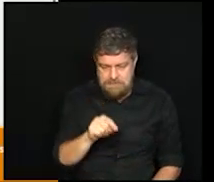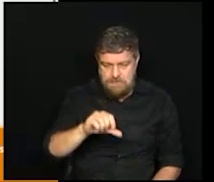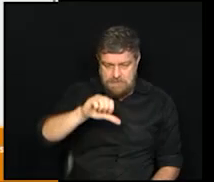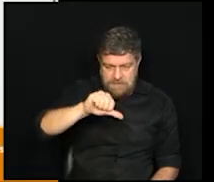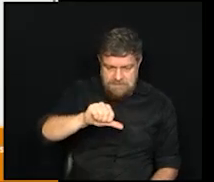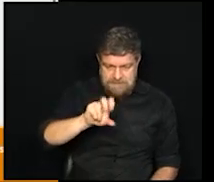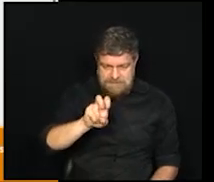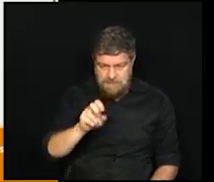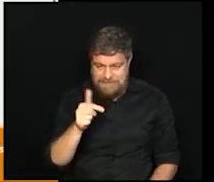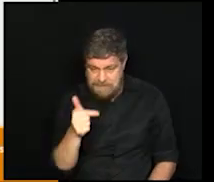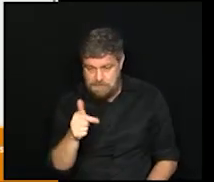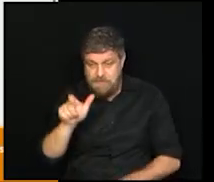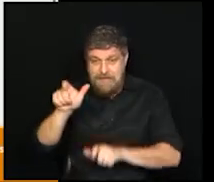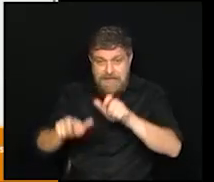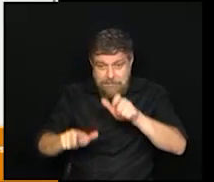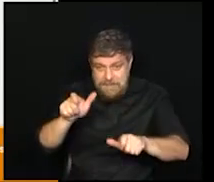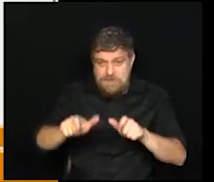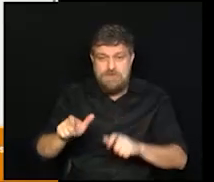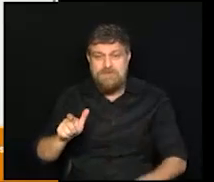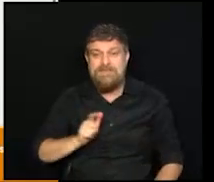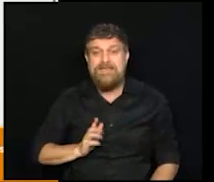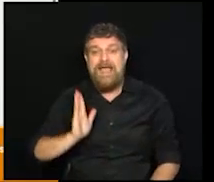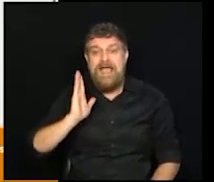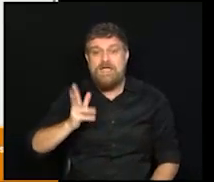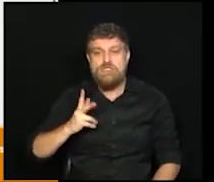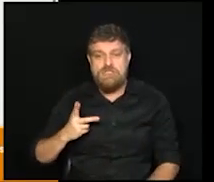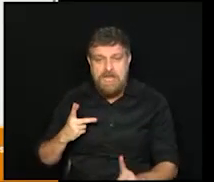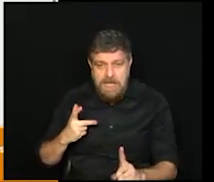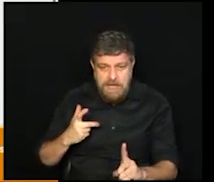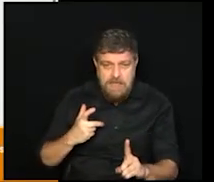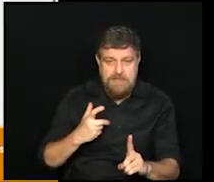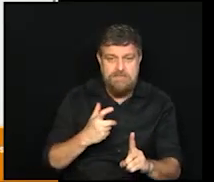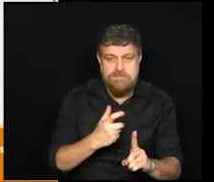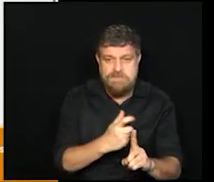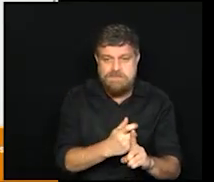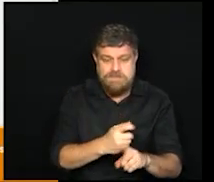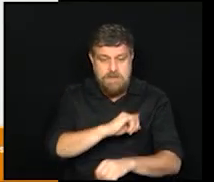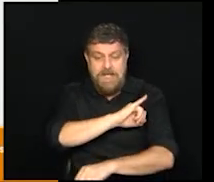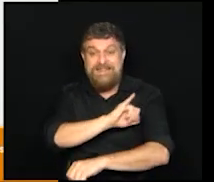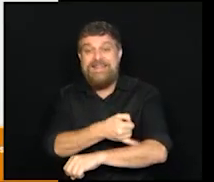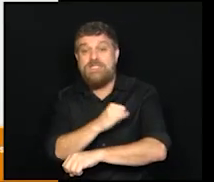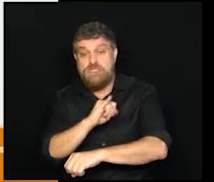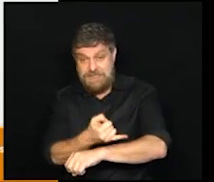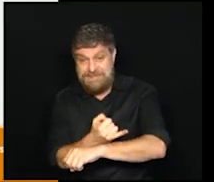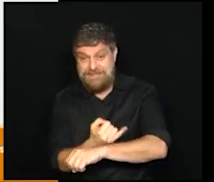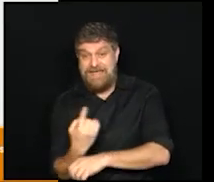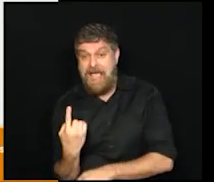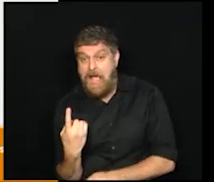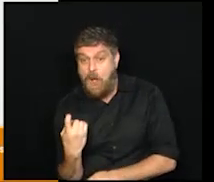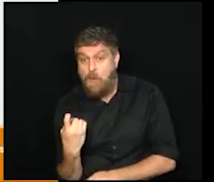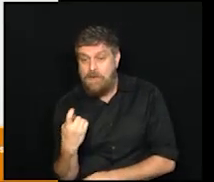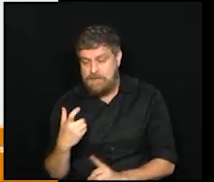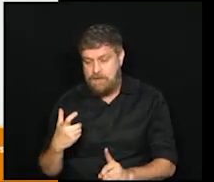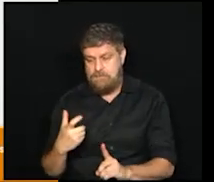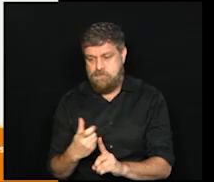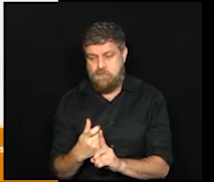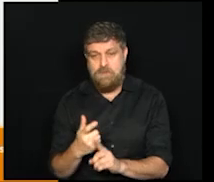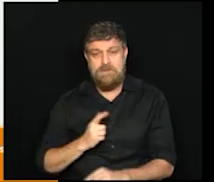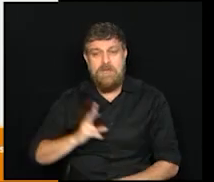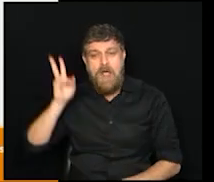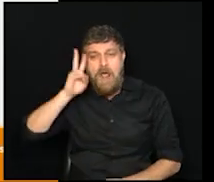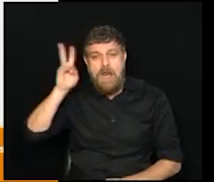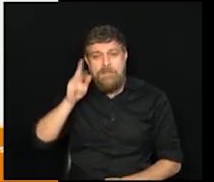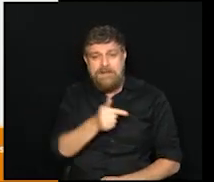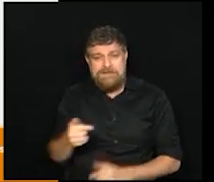2.952 pessoas tiveram já a primeira dose, não, a dose única. Lembrando que desde a última semana